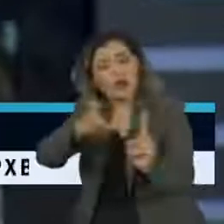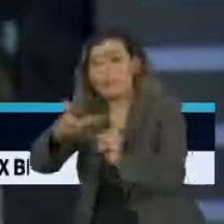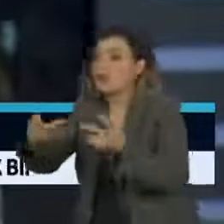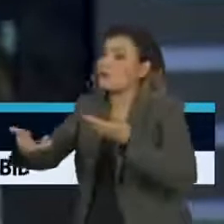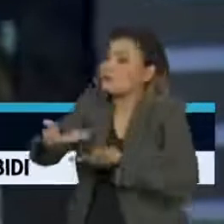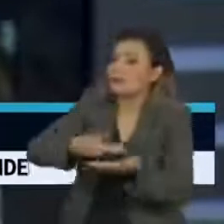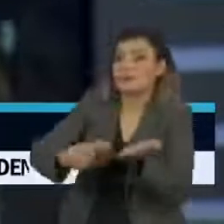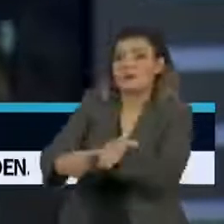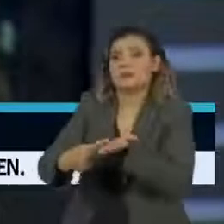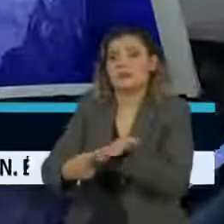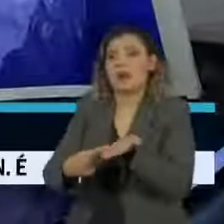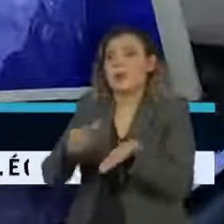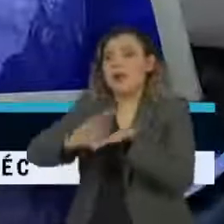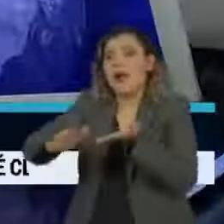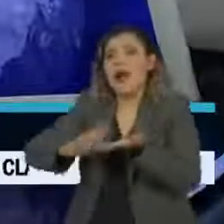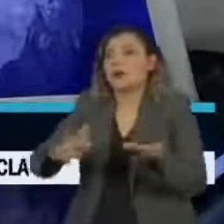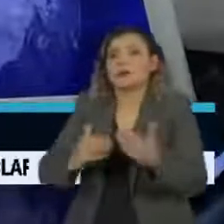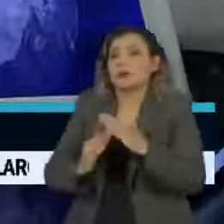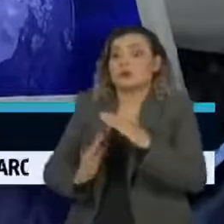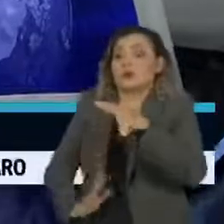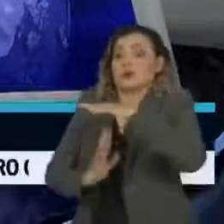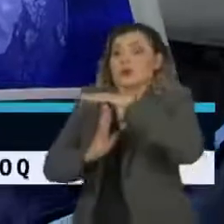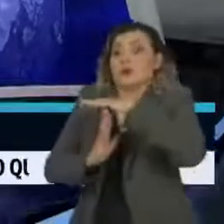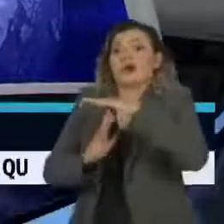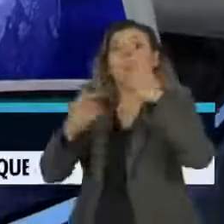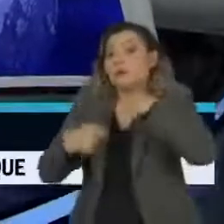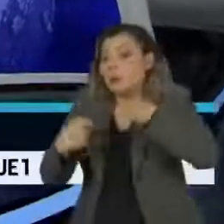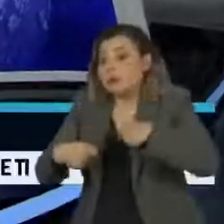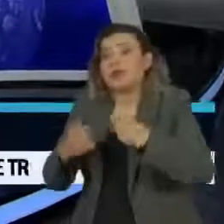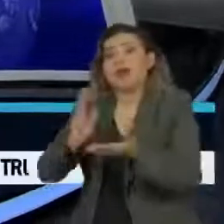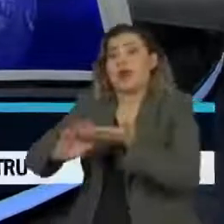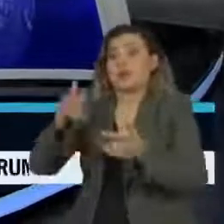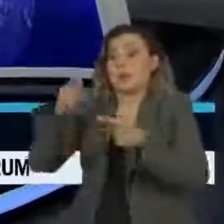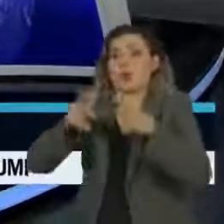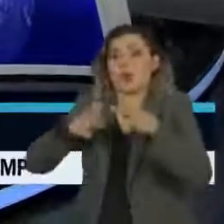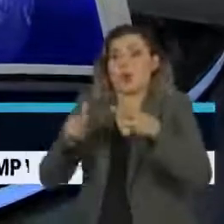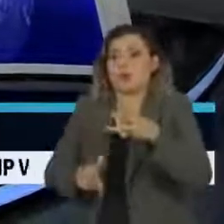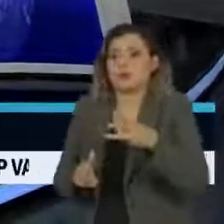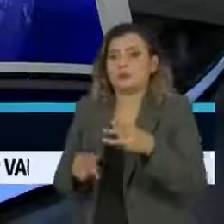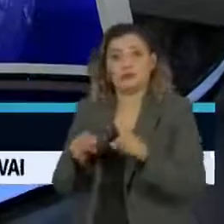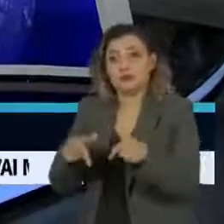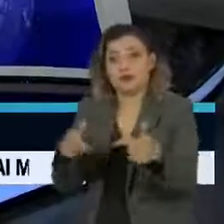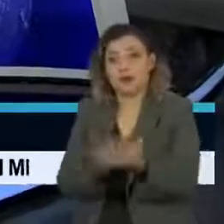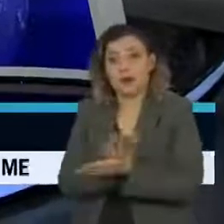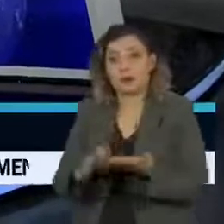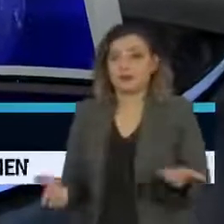gastos excepcionais, portanto, hora de cortar os gastos públicos já. Não